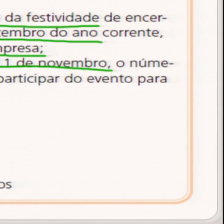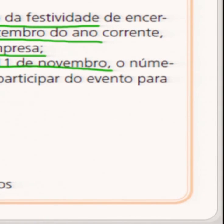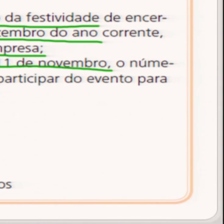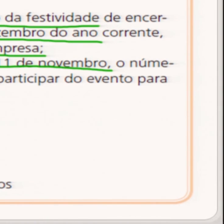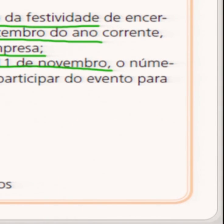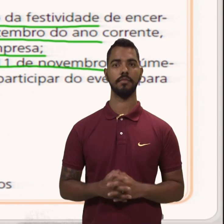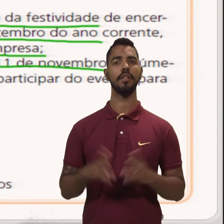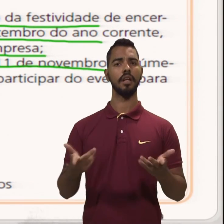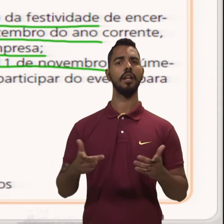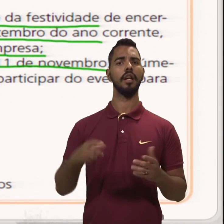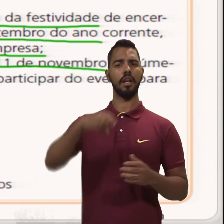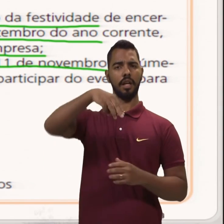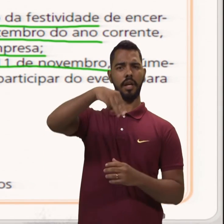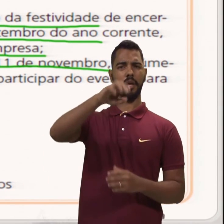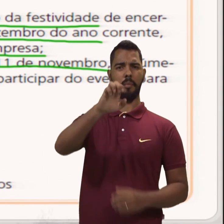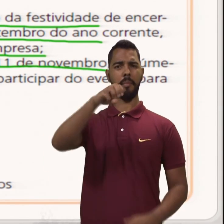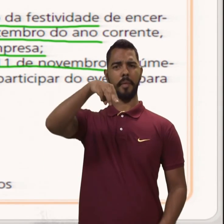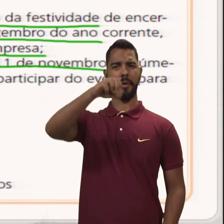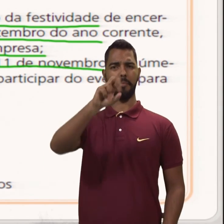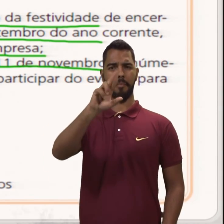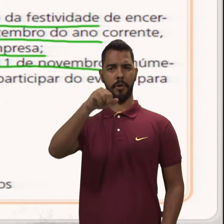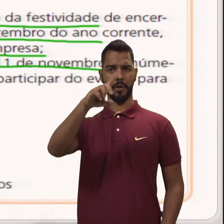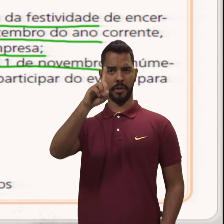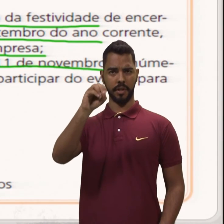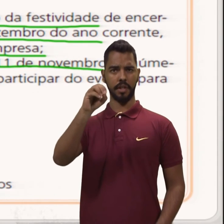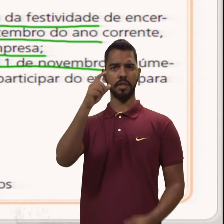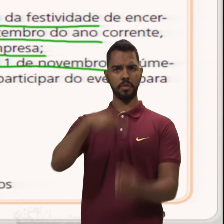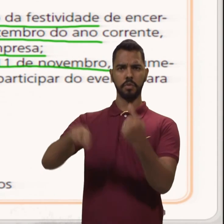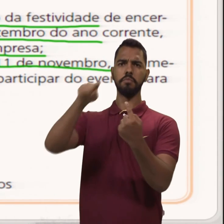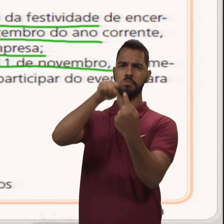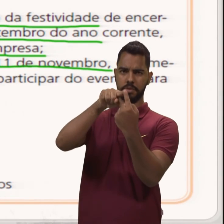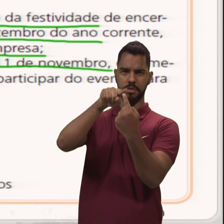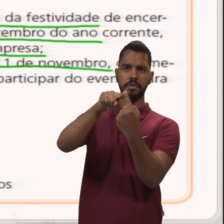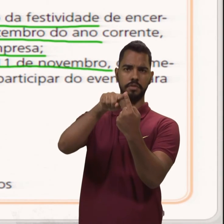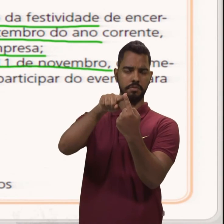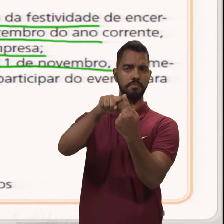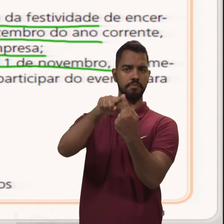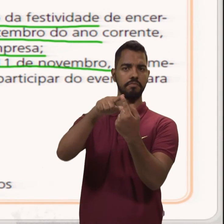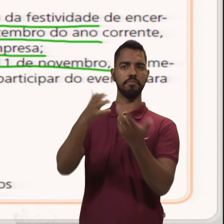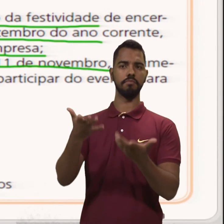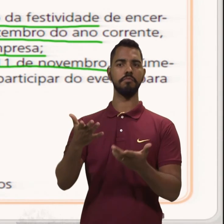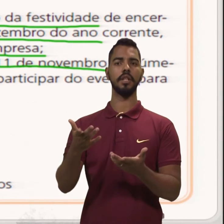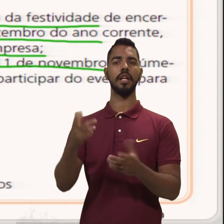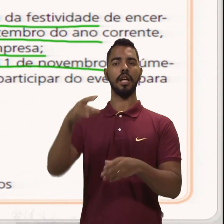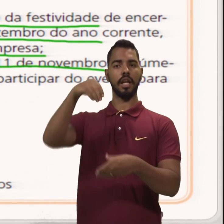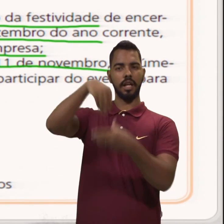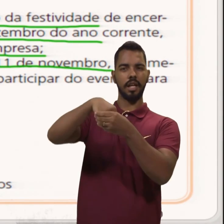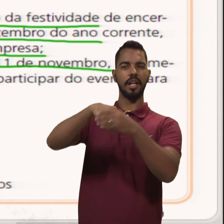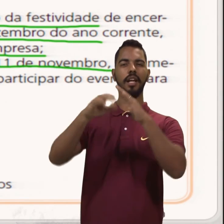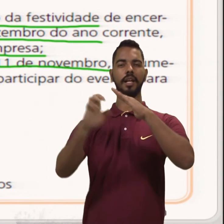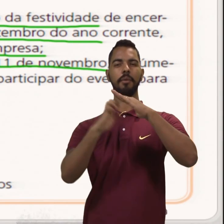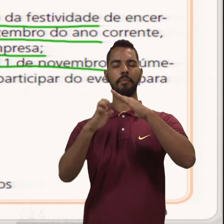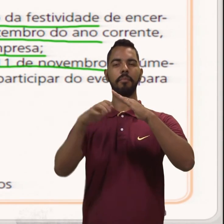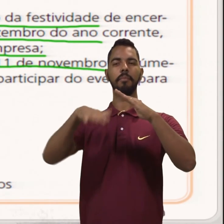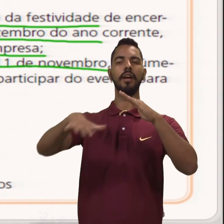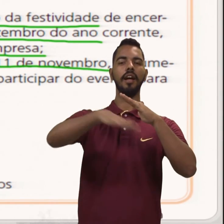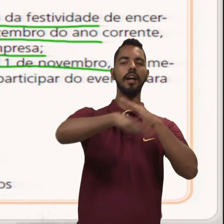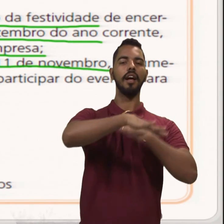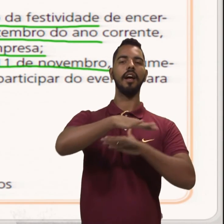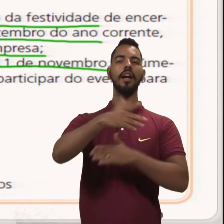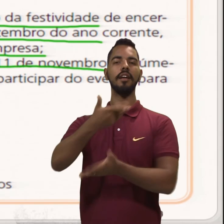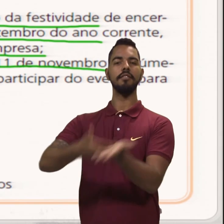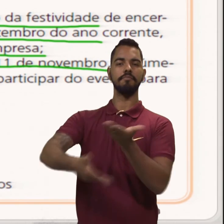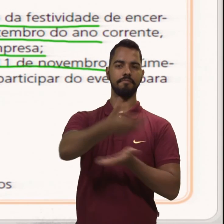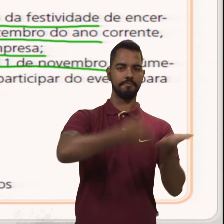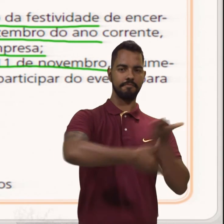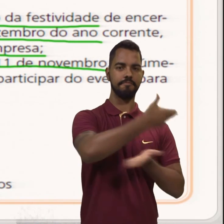chefe do Departamento de Recursos Humanos. Portanto, é bem objetivo também. É um memorando que vai circular entre a